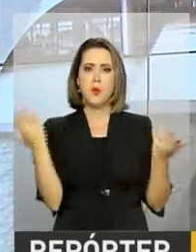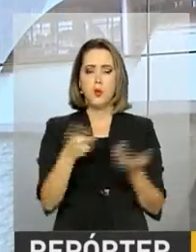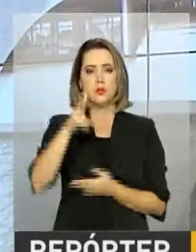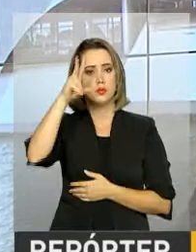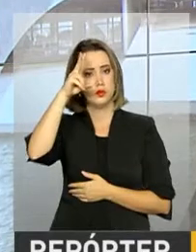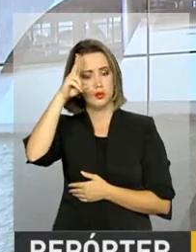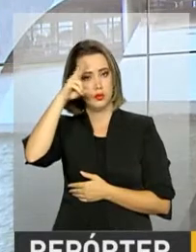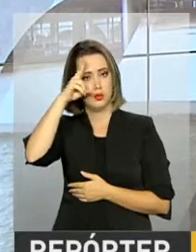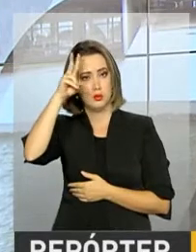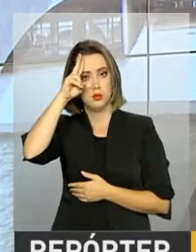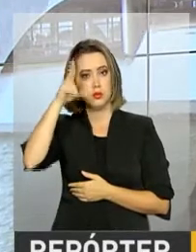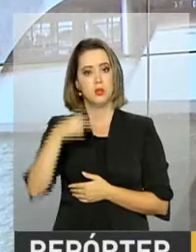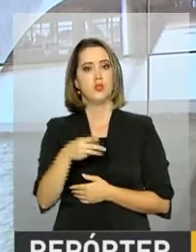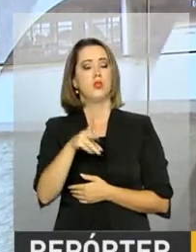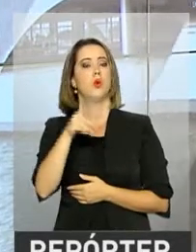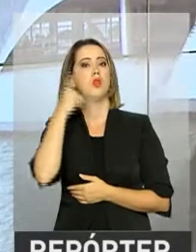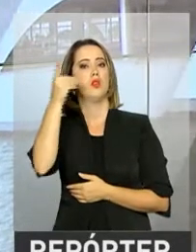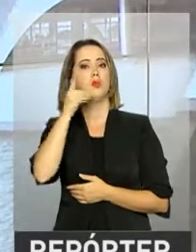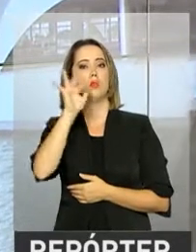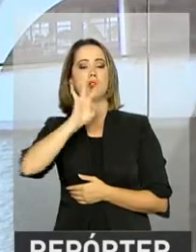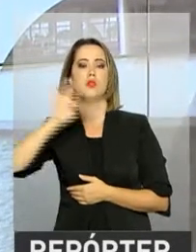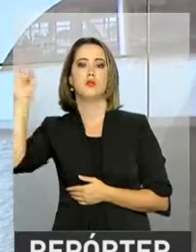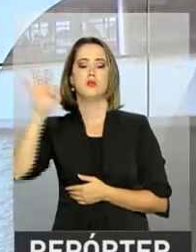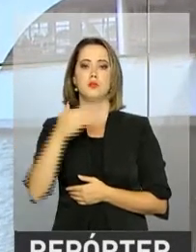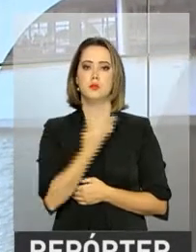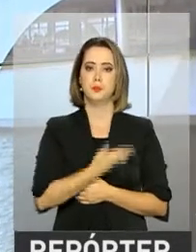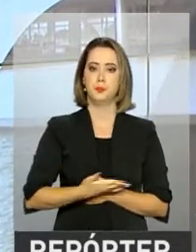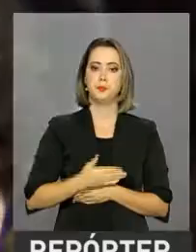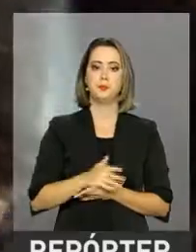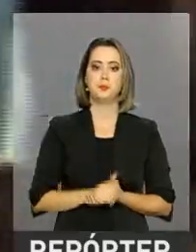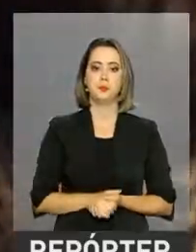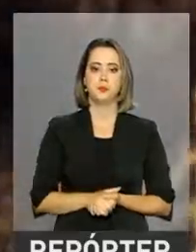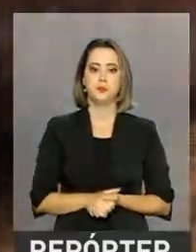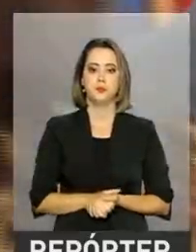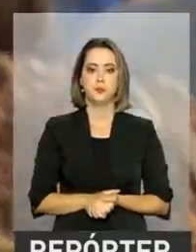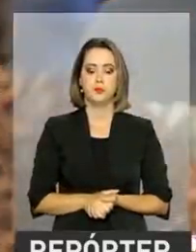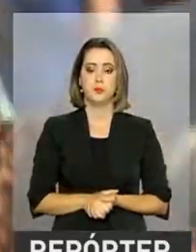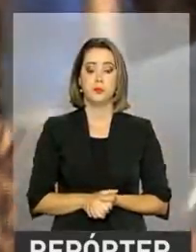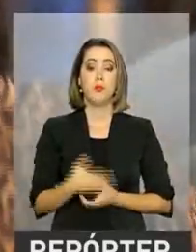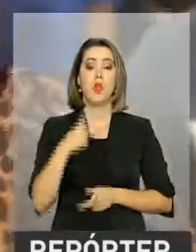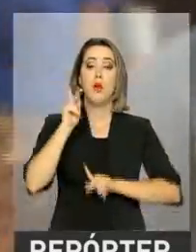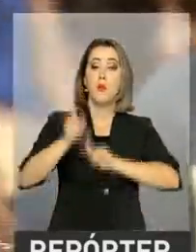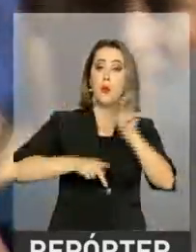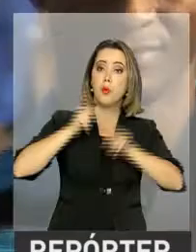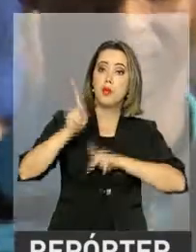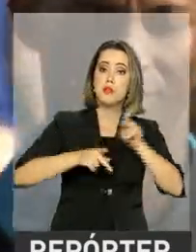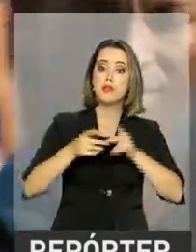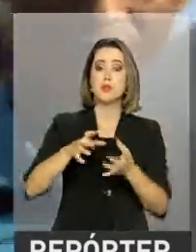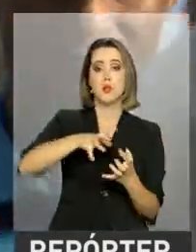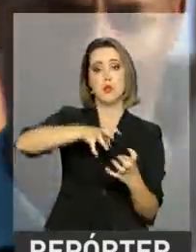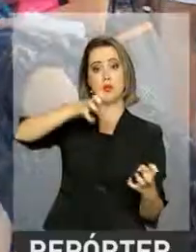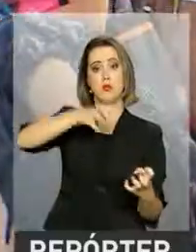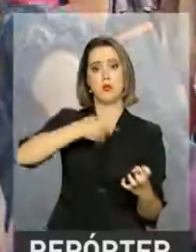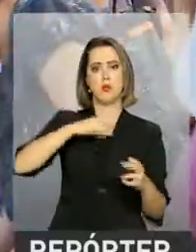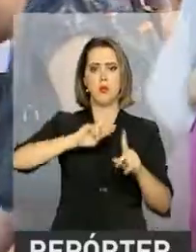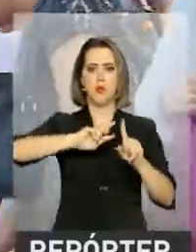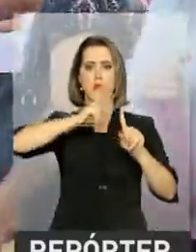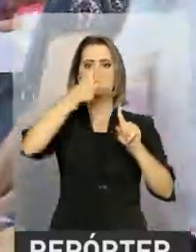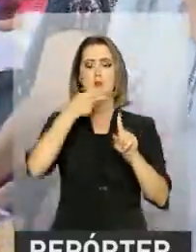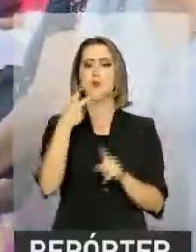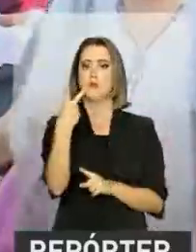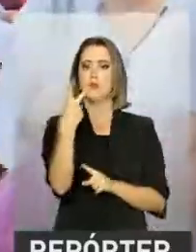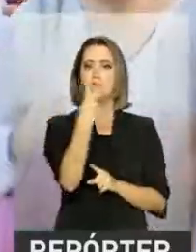ex-ministro da previdência social reinhold stephanes a população idosa no brasil vai saltar de